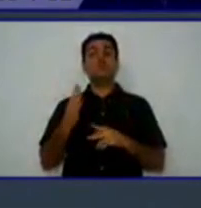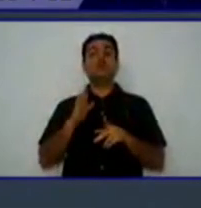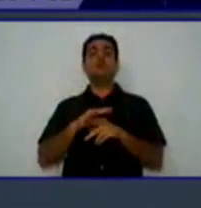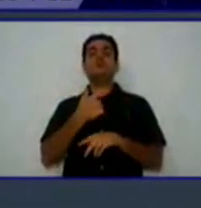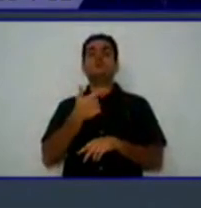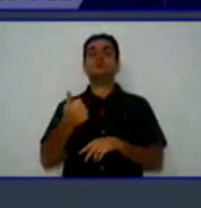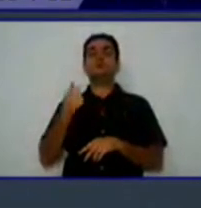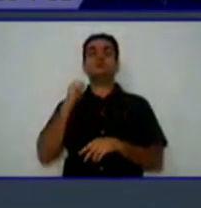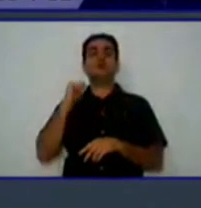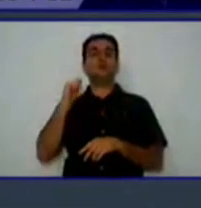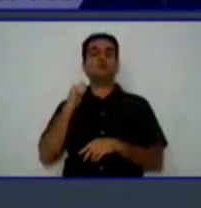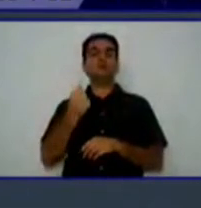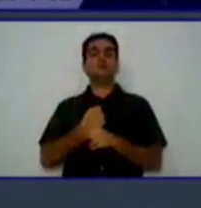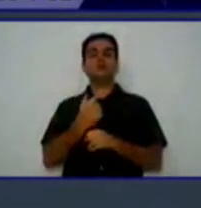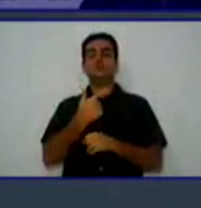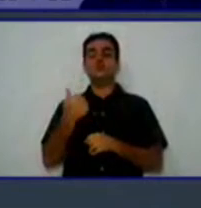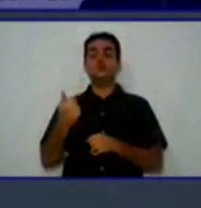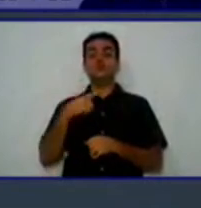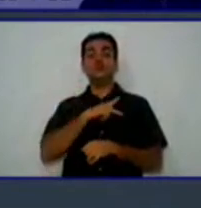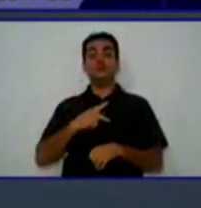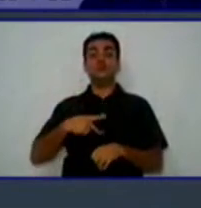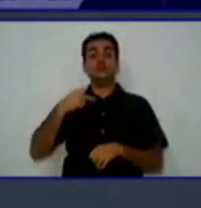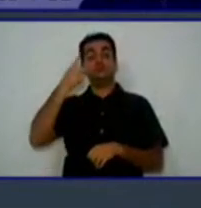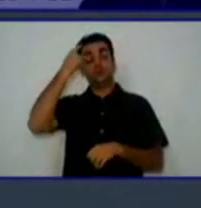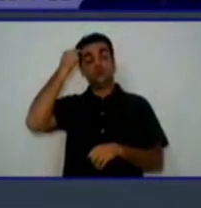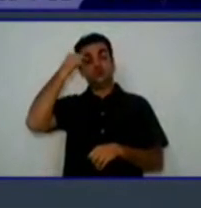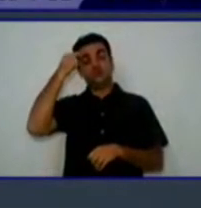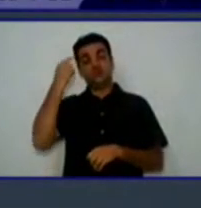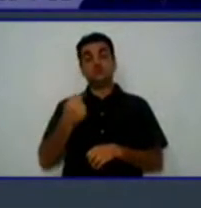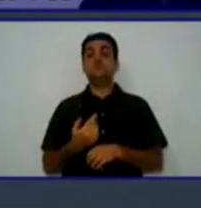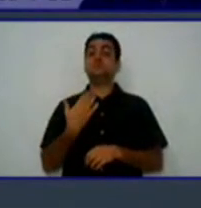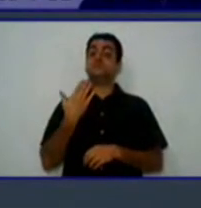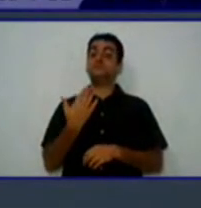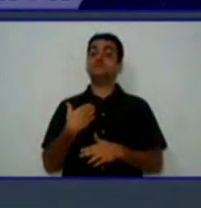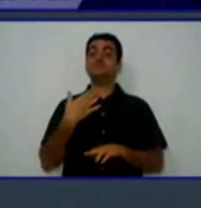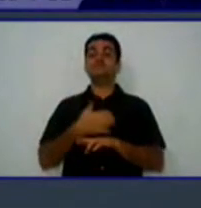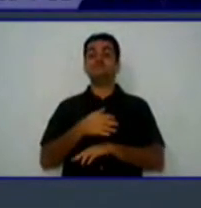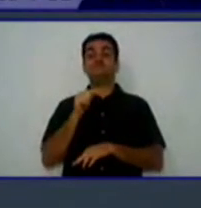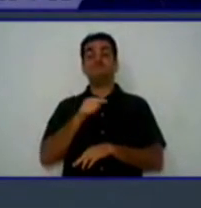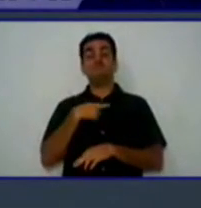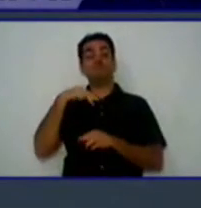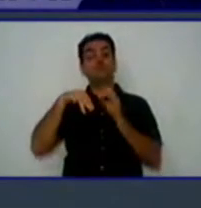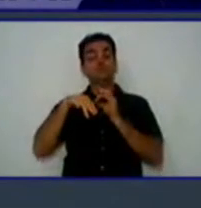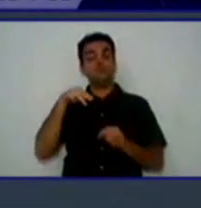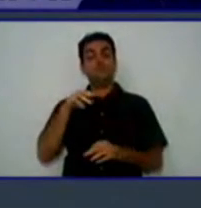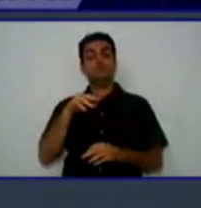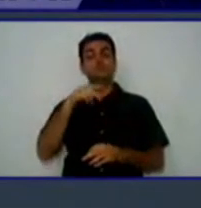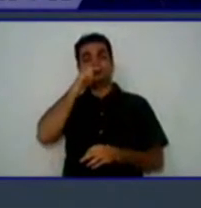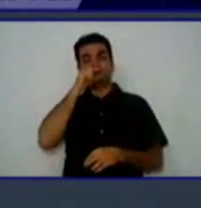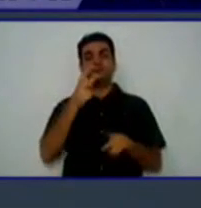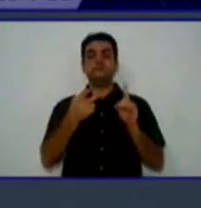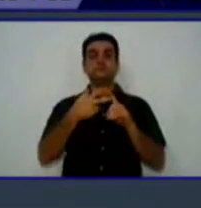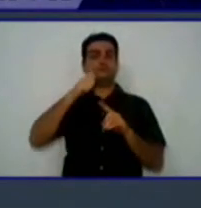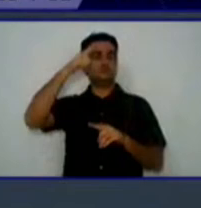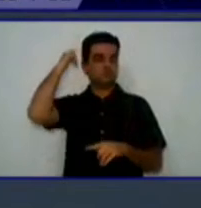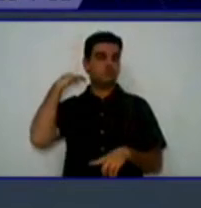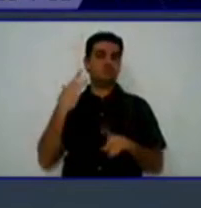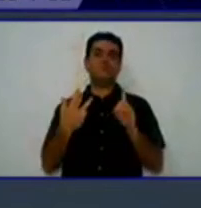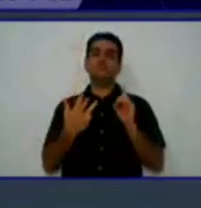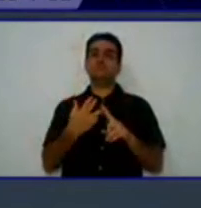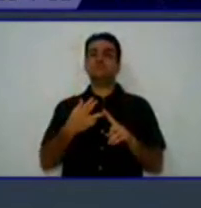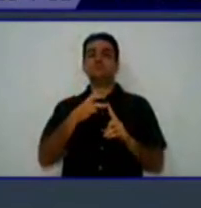de abril de 2021. Presidência do senhor ministro Luiz Roberto Barroso, presente à sessão, os senhores ministros Edson Fachin, Alexandre de Moraes, Luiz